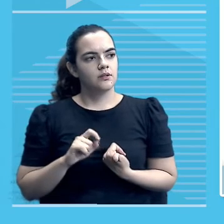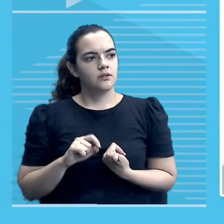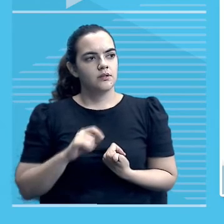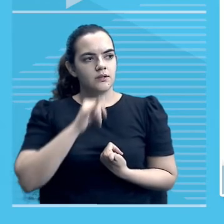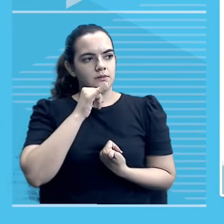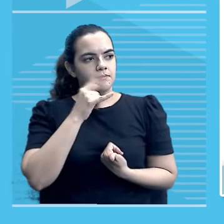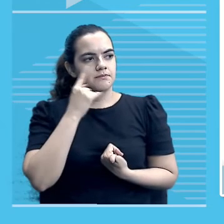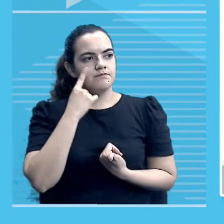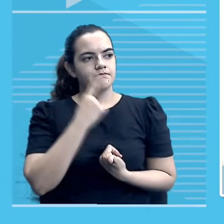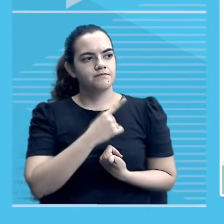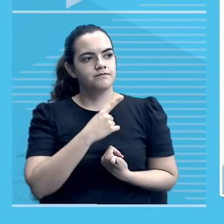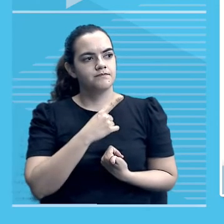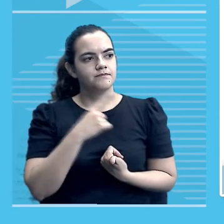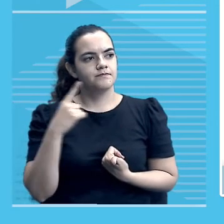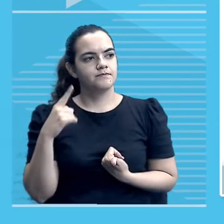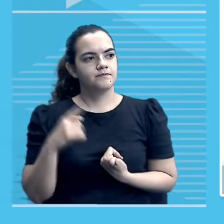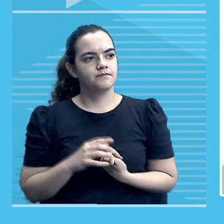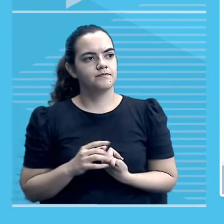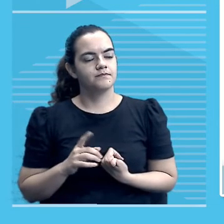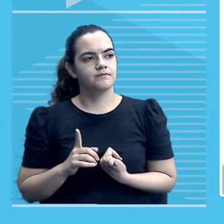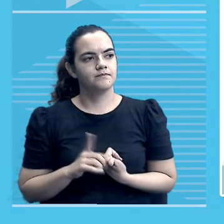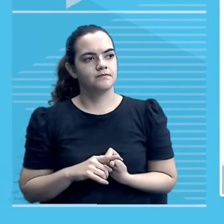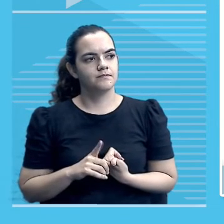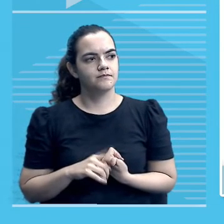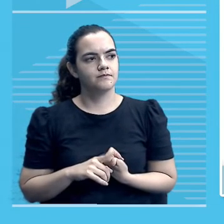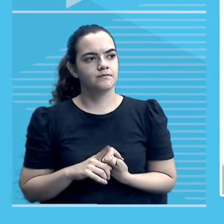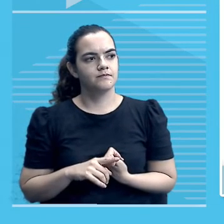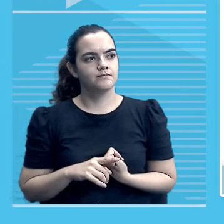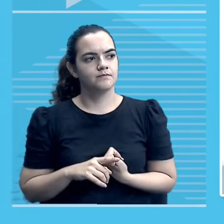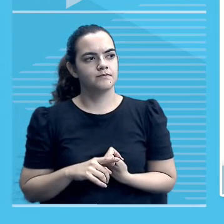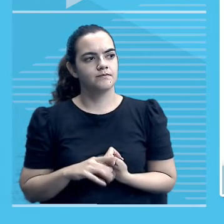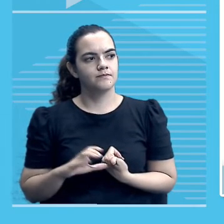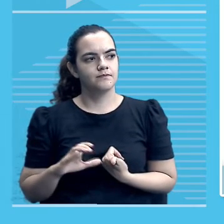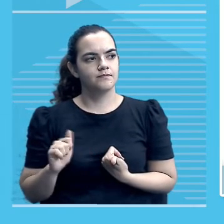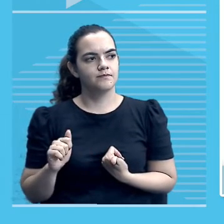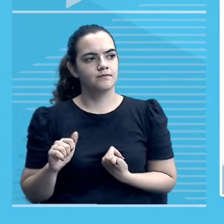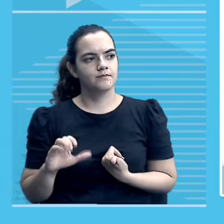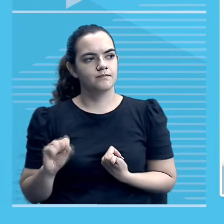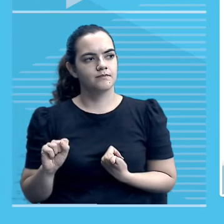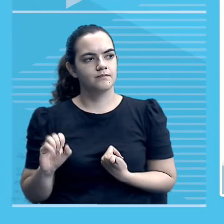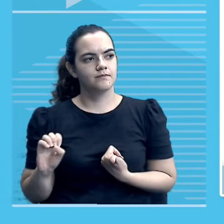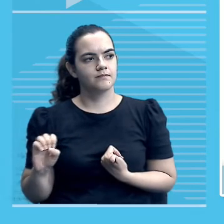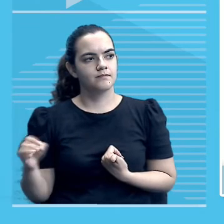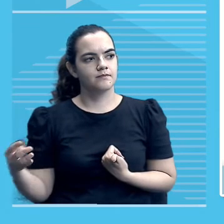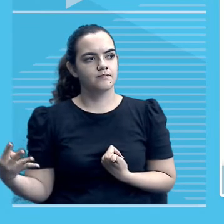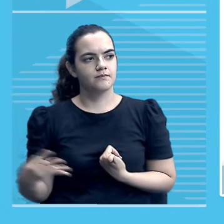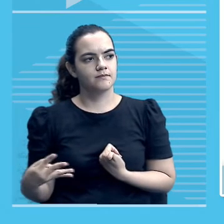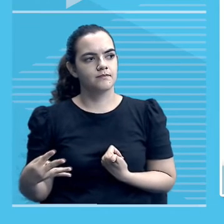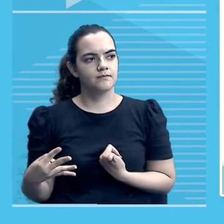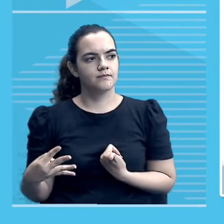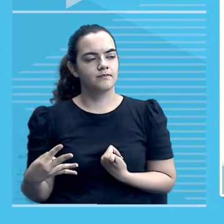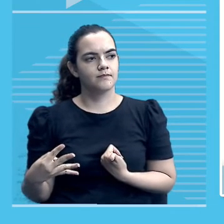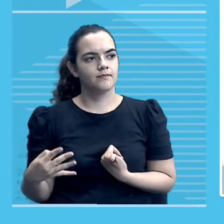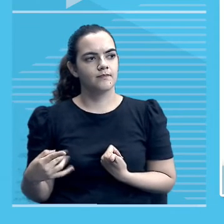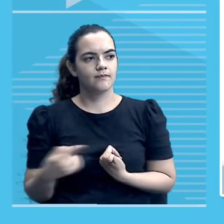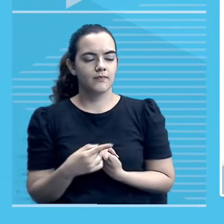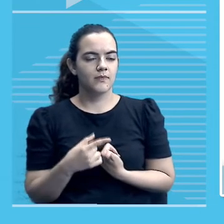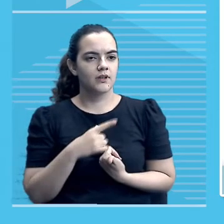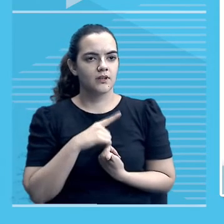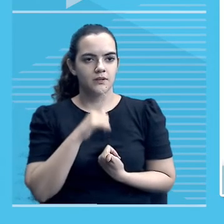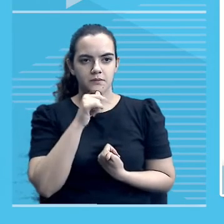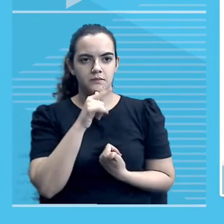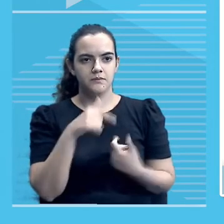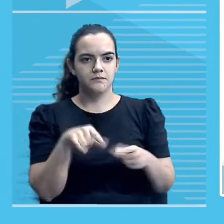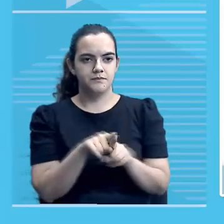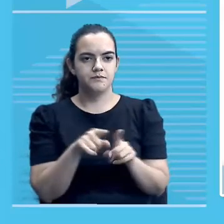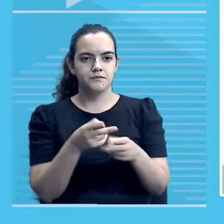gesso. O gesso é um sal. E o cloreto de prata na fabricação de espelhos, né? E para revelação de